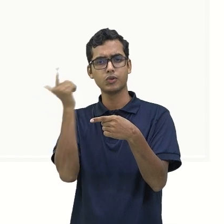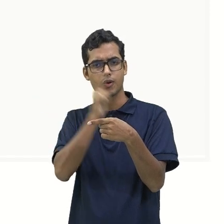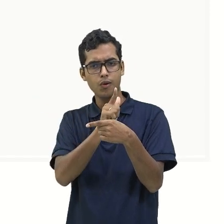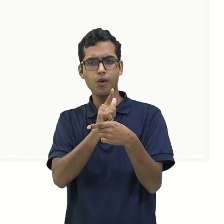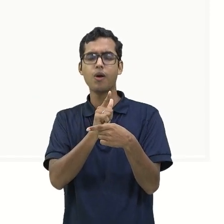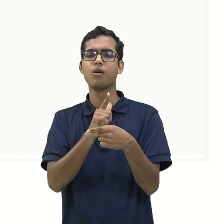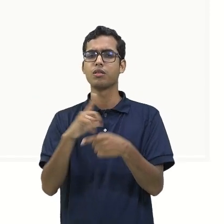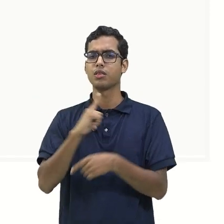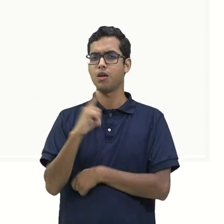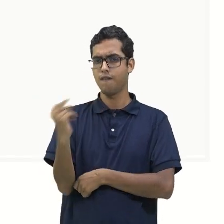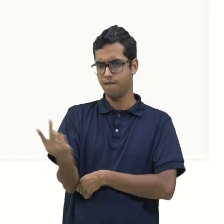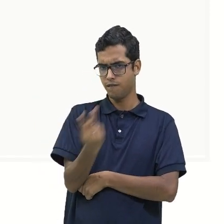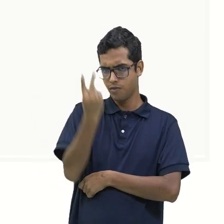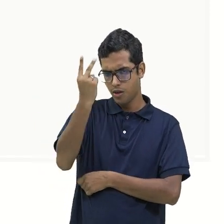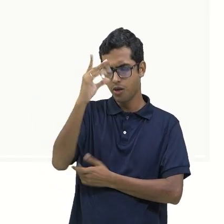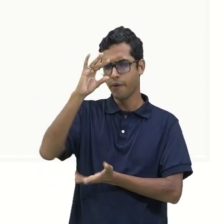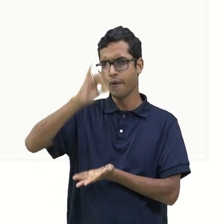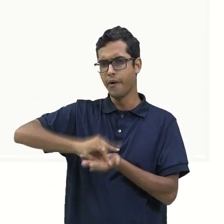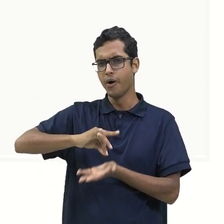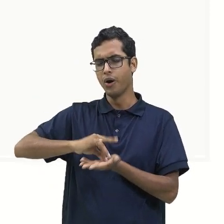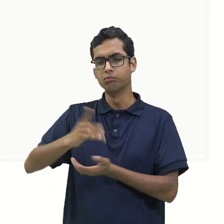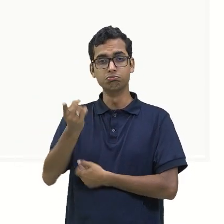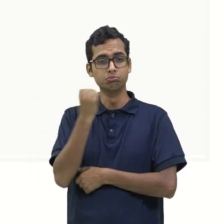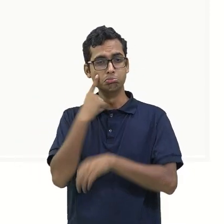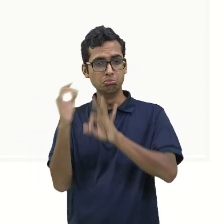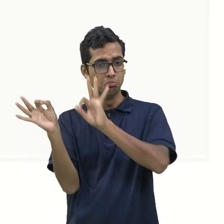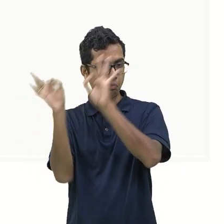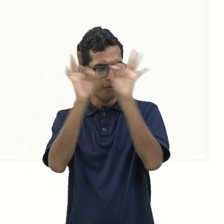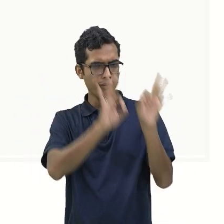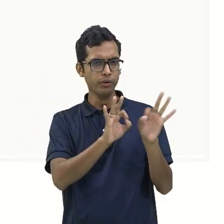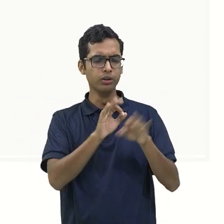teria o valor total, tá? Mas observem que eu não tenho